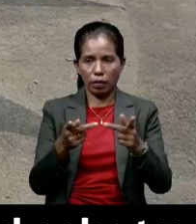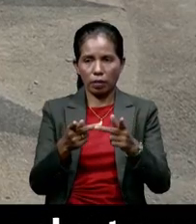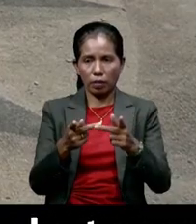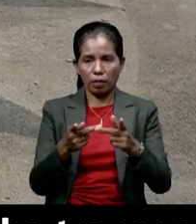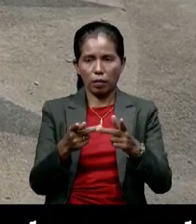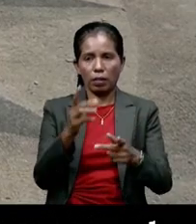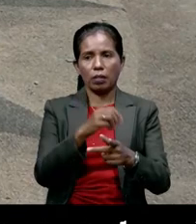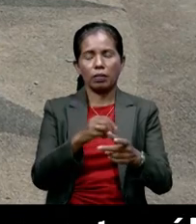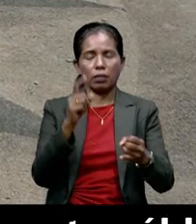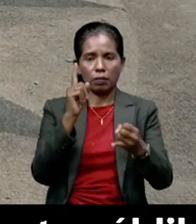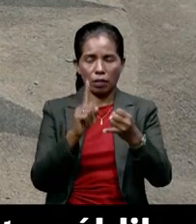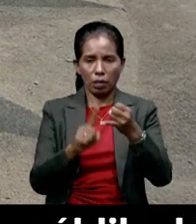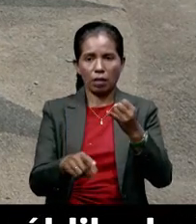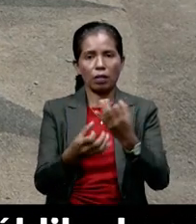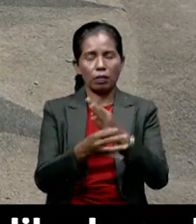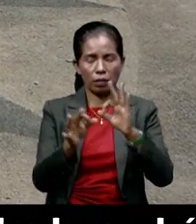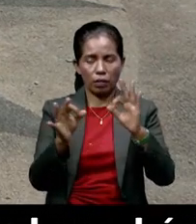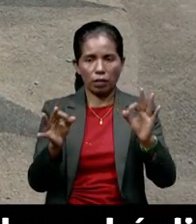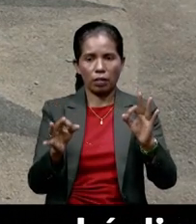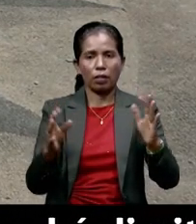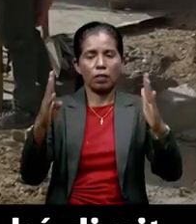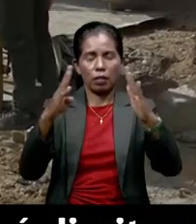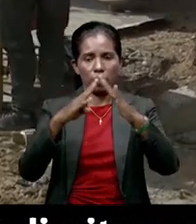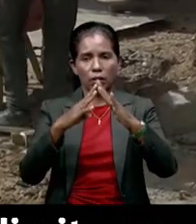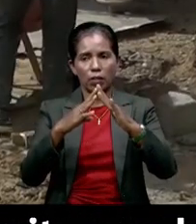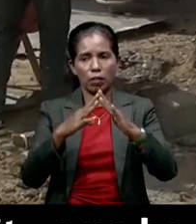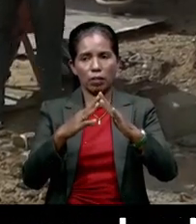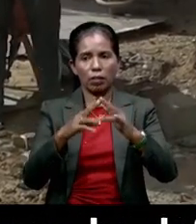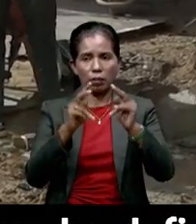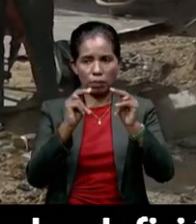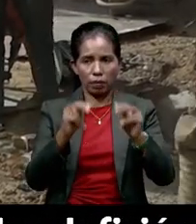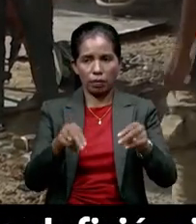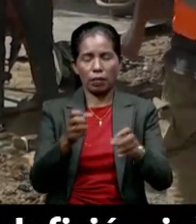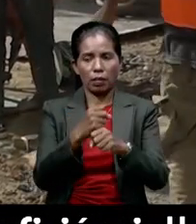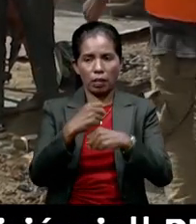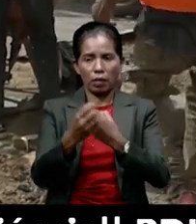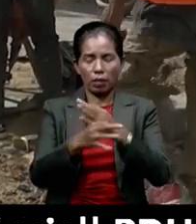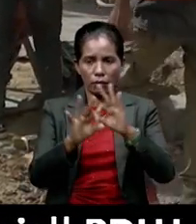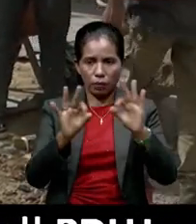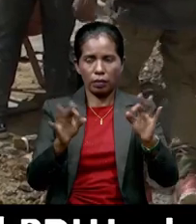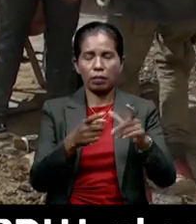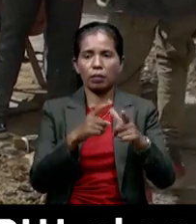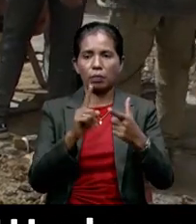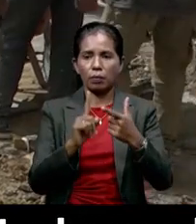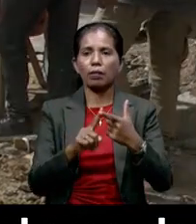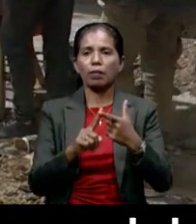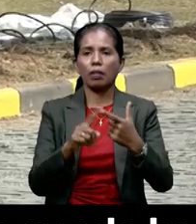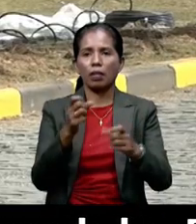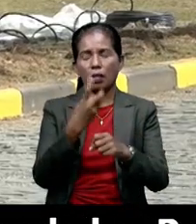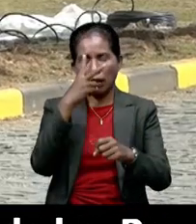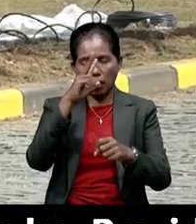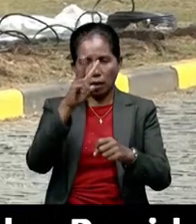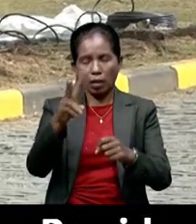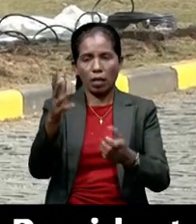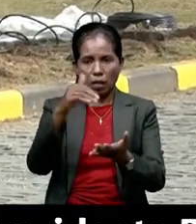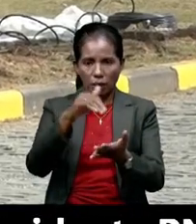que a finalização né, e a parte que balu maka sei precisa halo hutu, no sei halo fali revisão e